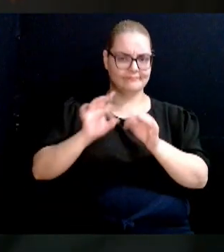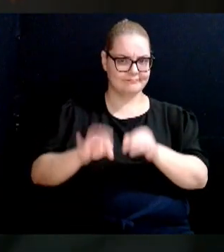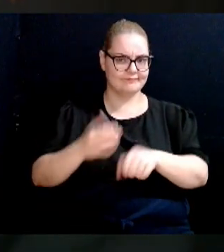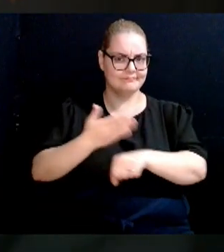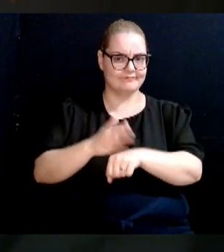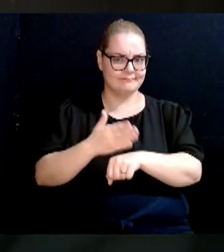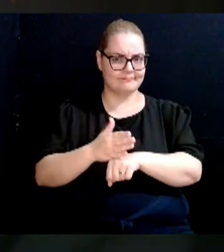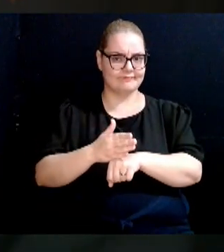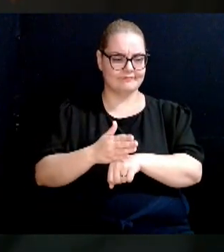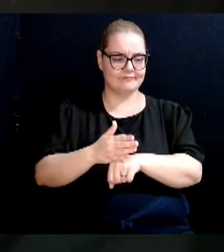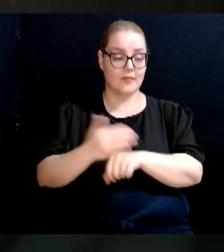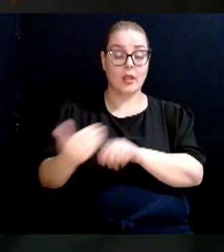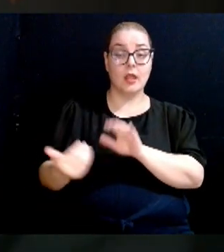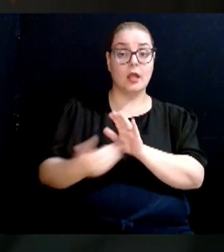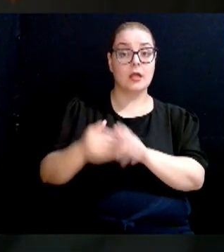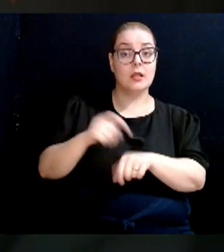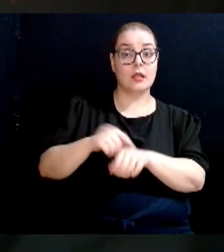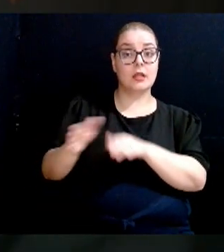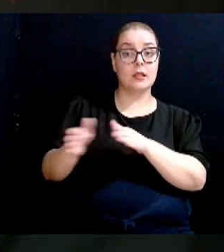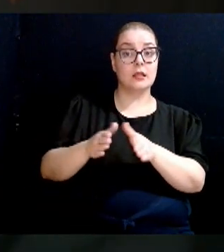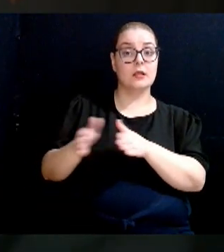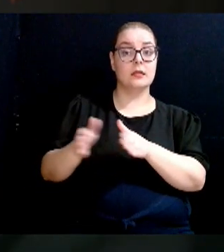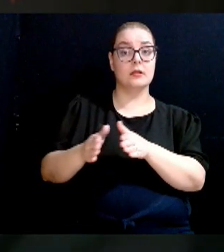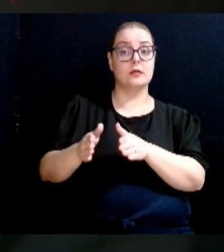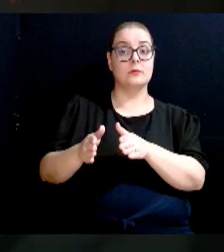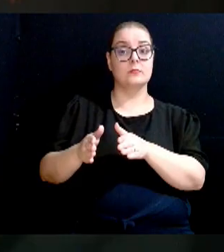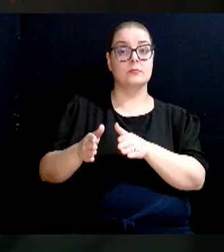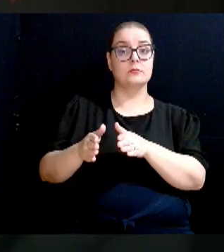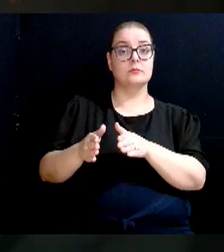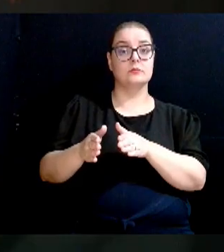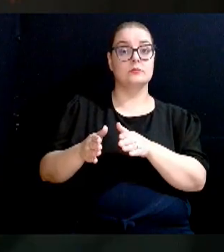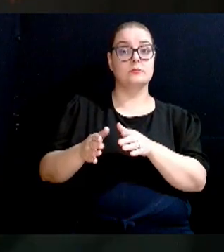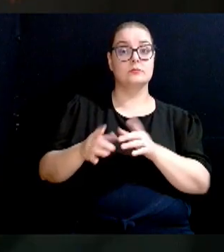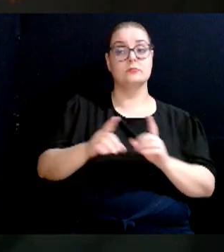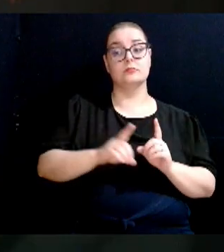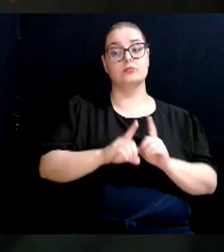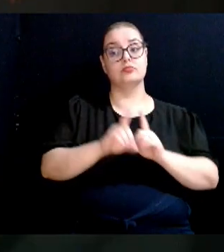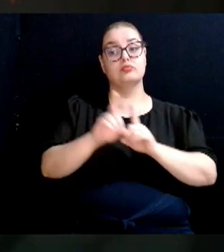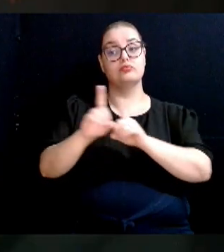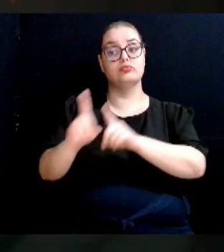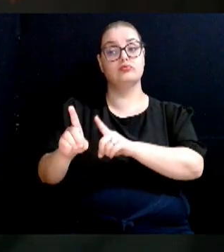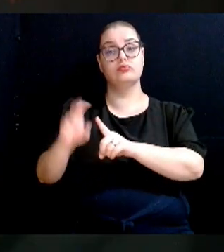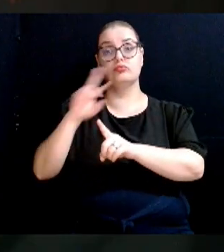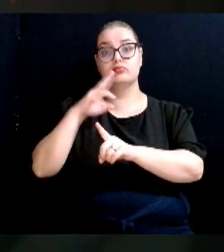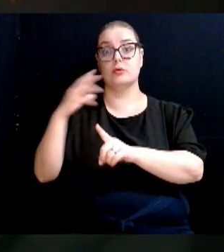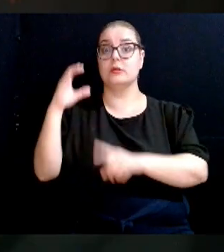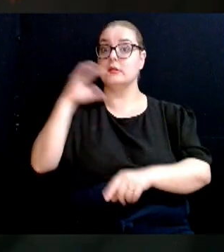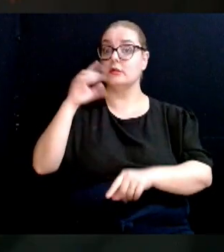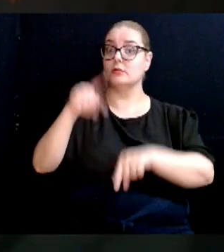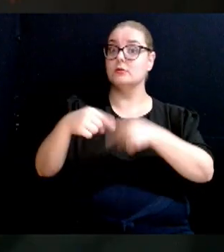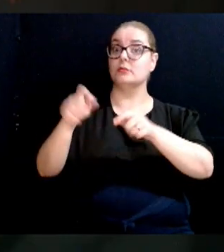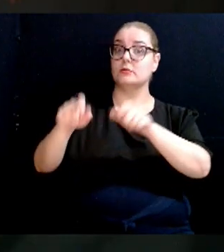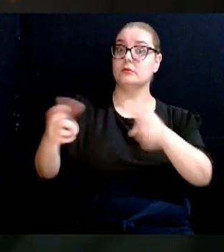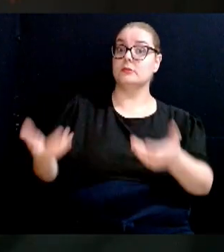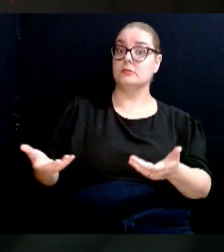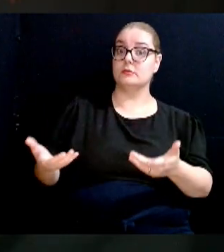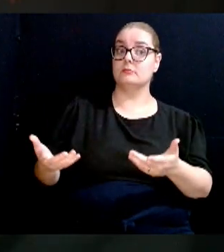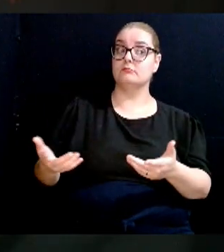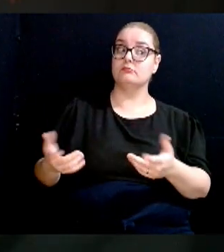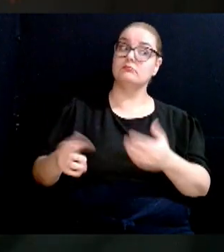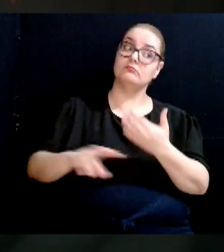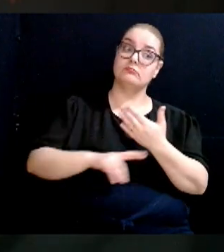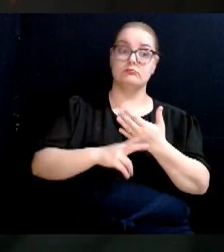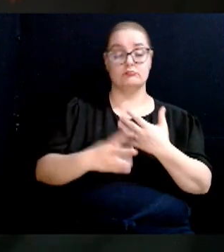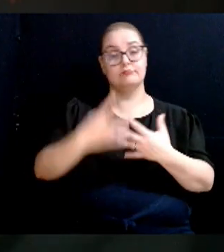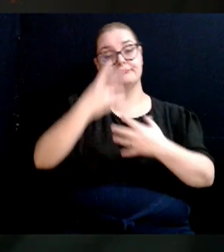que ponto perseguir resultados rápidos de outras pessoas aí pode gerar